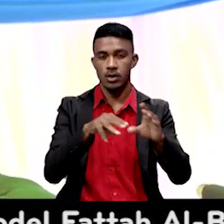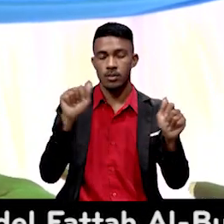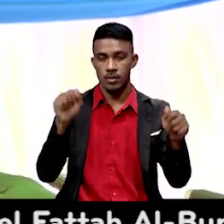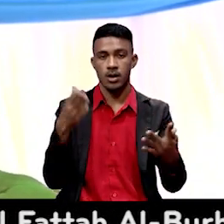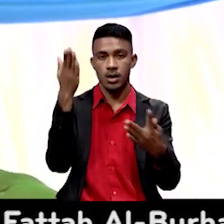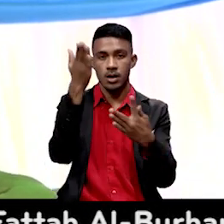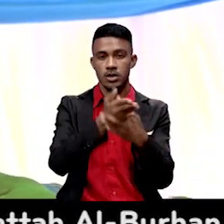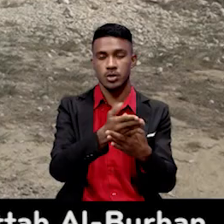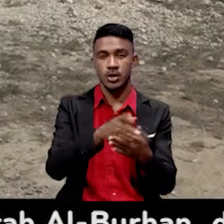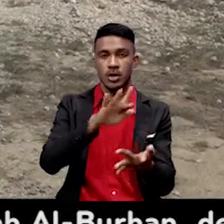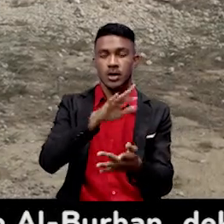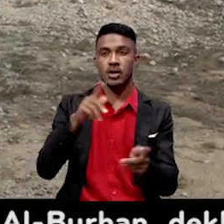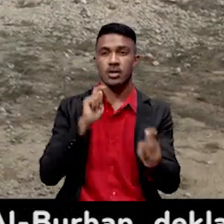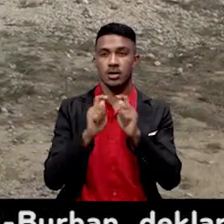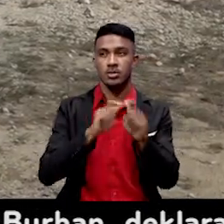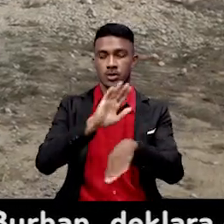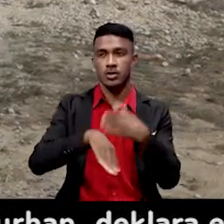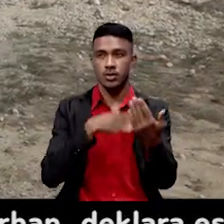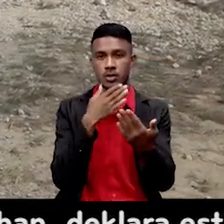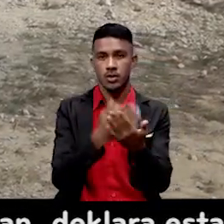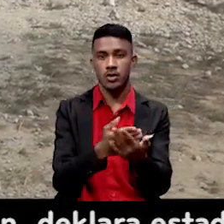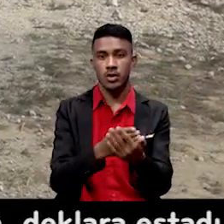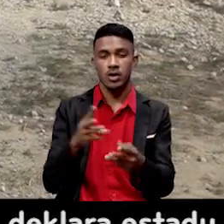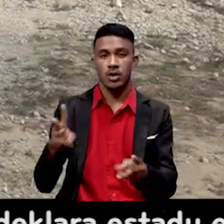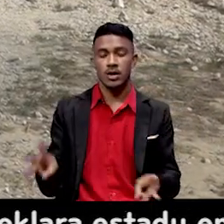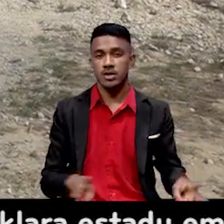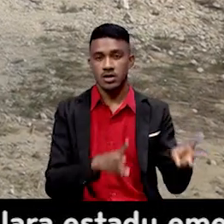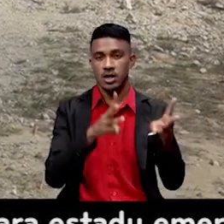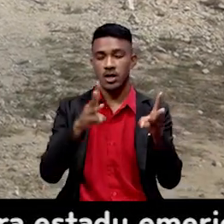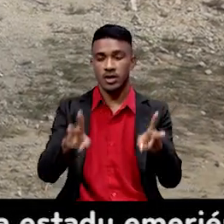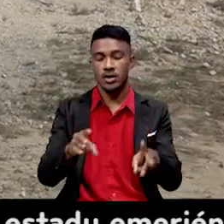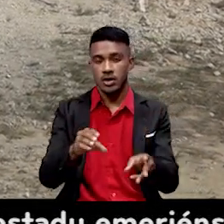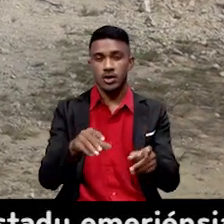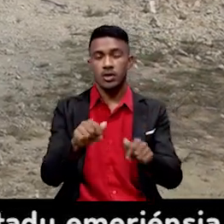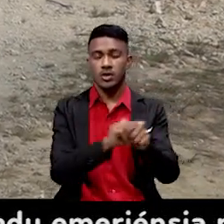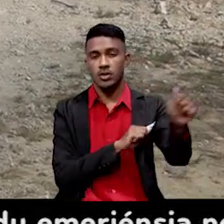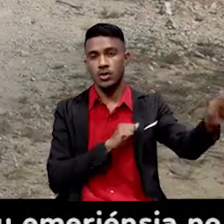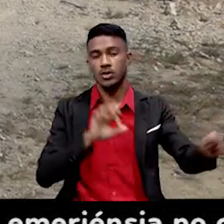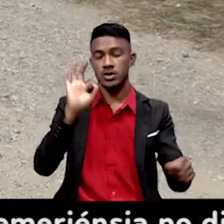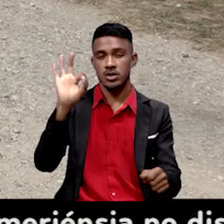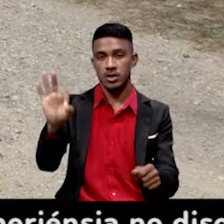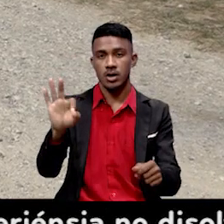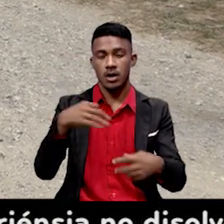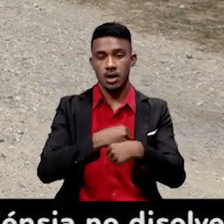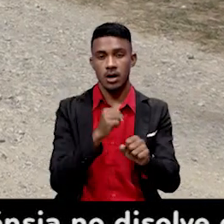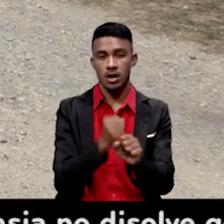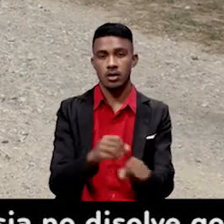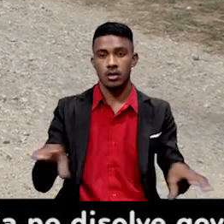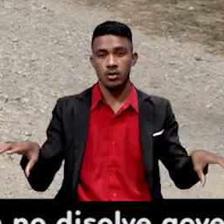ba tra qualquer transporte dei estrada direção no Larigutu ba suku builale ho quilômetro siane construí husi